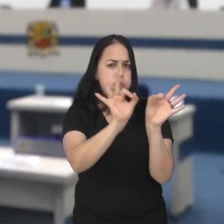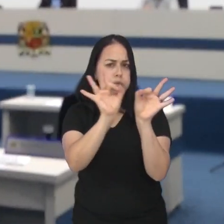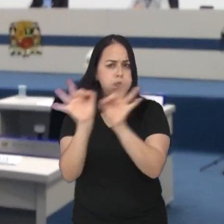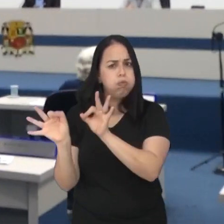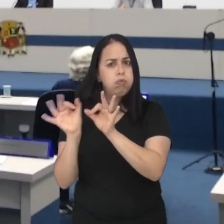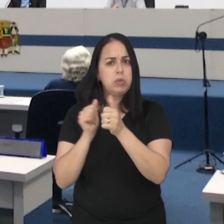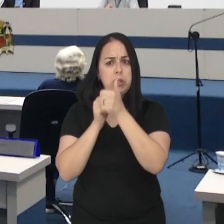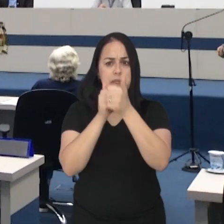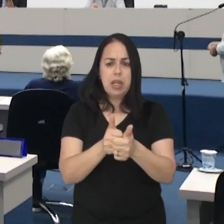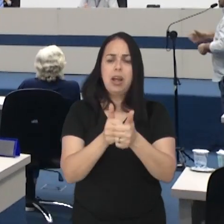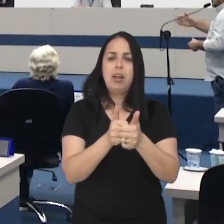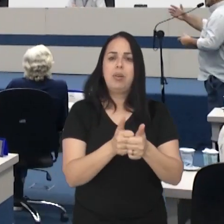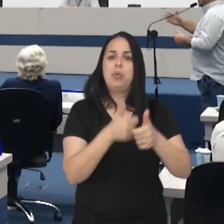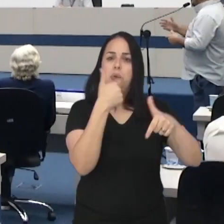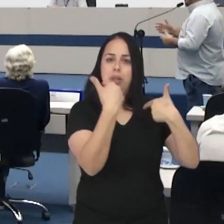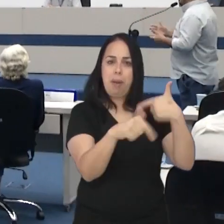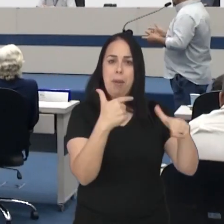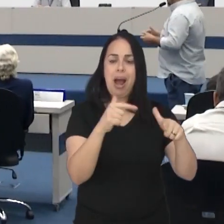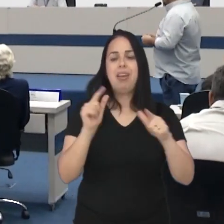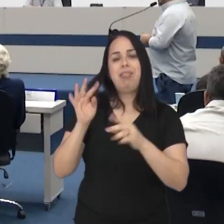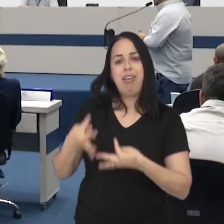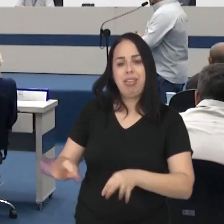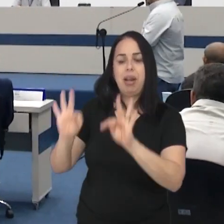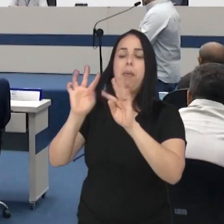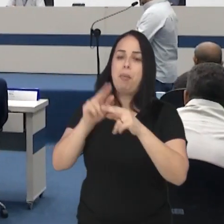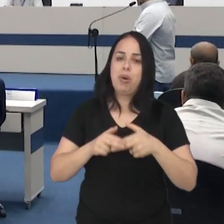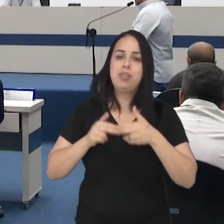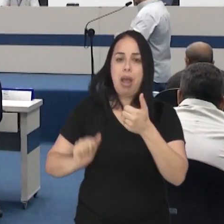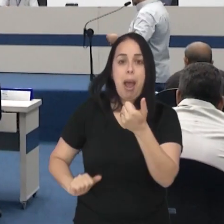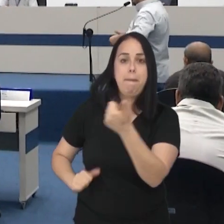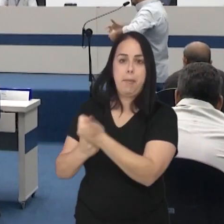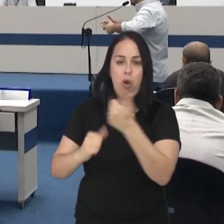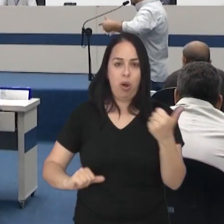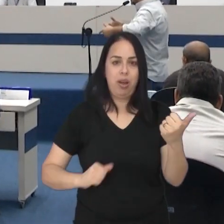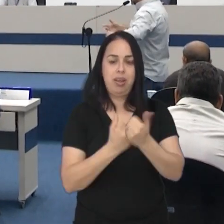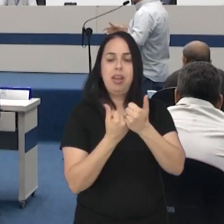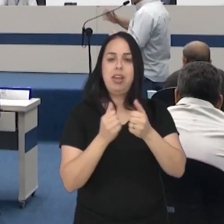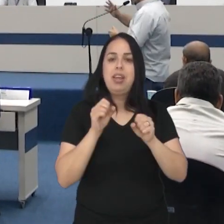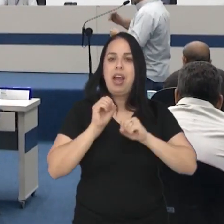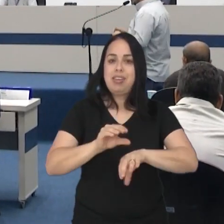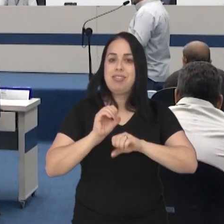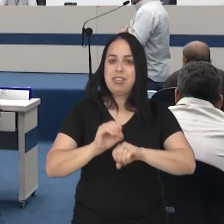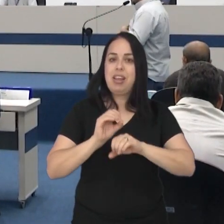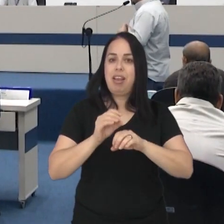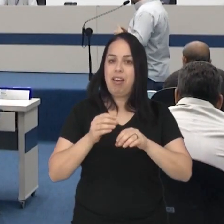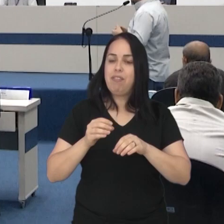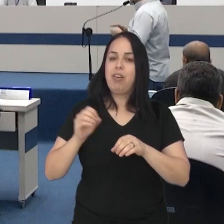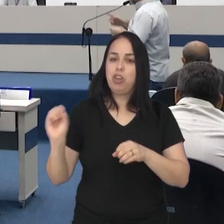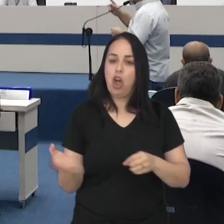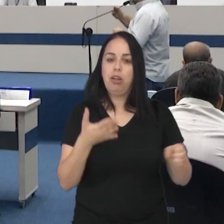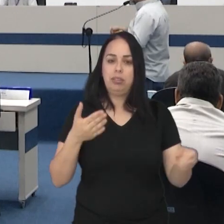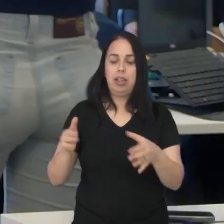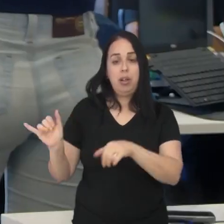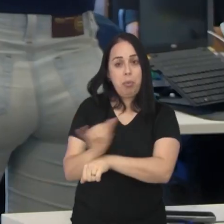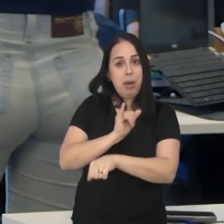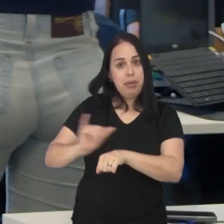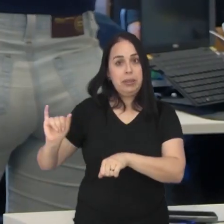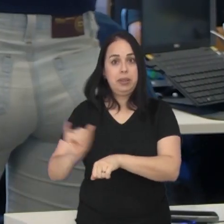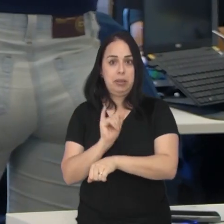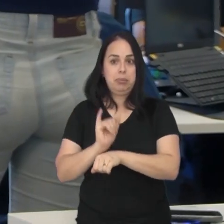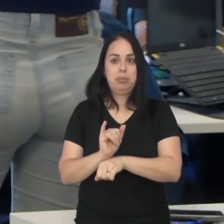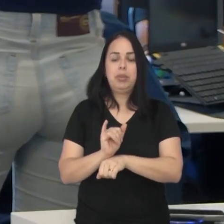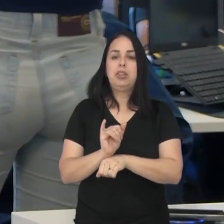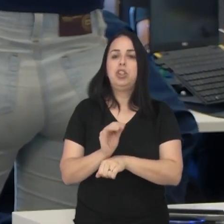a evolução do trabalho aliado à tecnologia. Por isso, apoia a inclusão digital e a educação voltada à inovação, assim